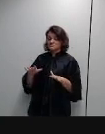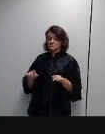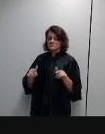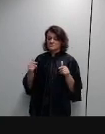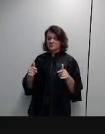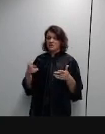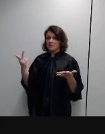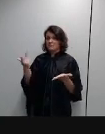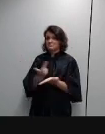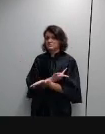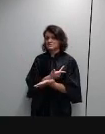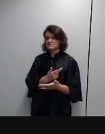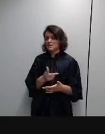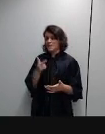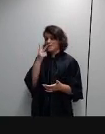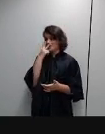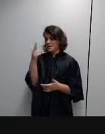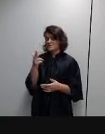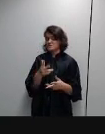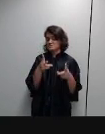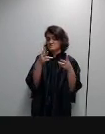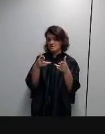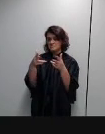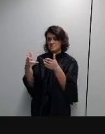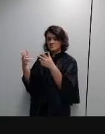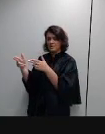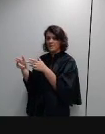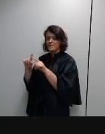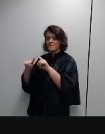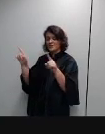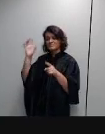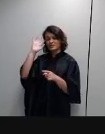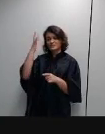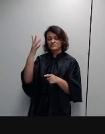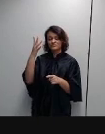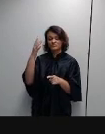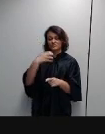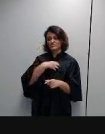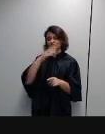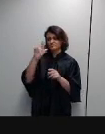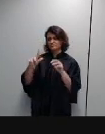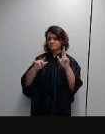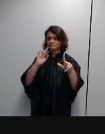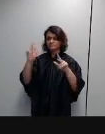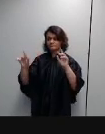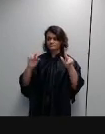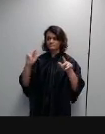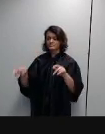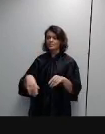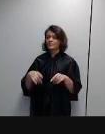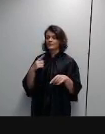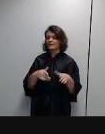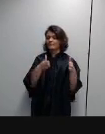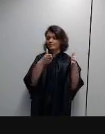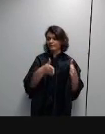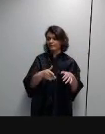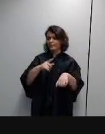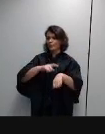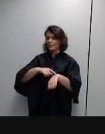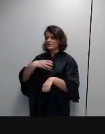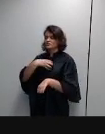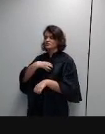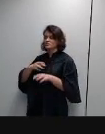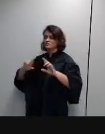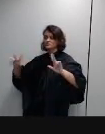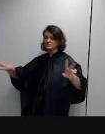aparentemente igual a outra solução é radicalmente diferente por causa de uma circunstância de tempo de lugar ou de modo e eu